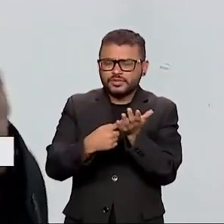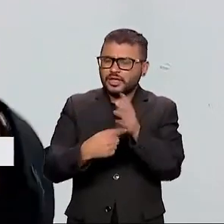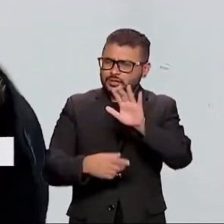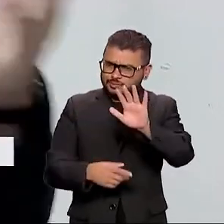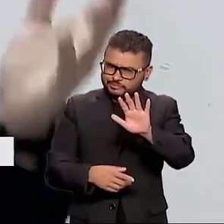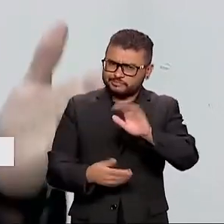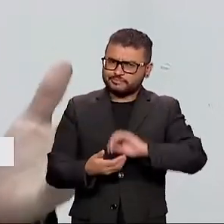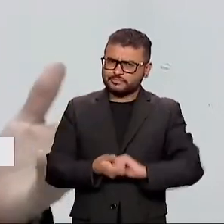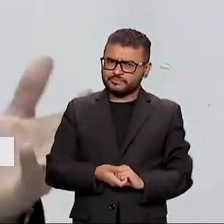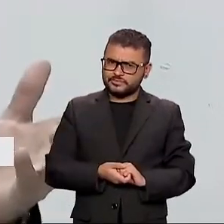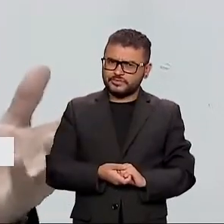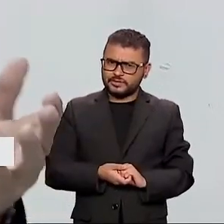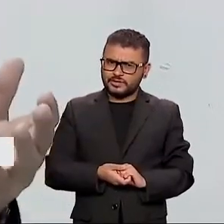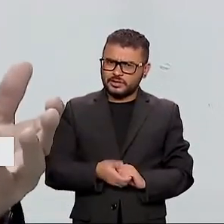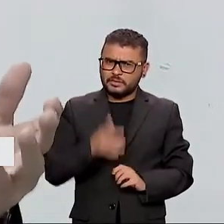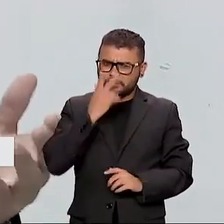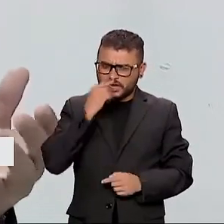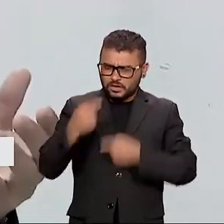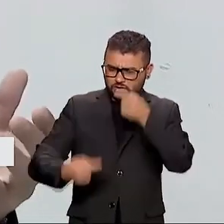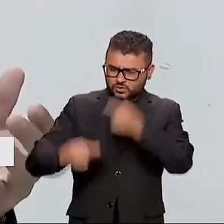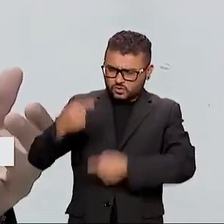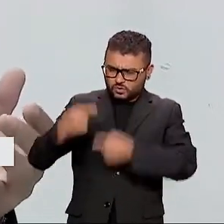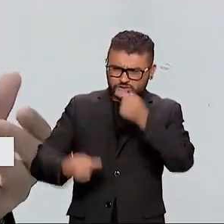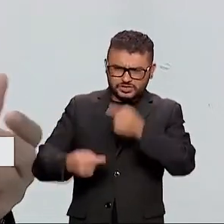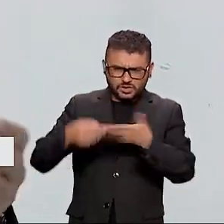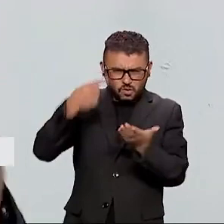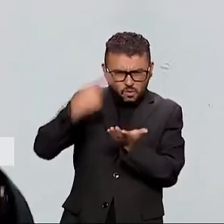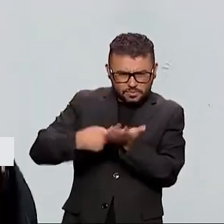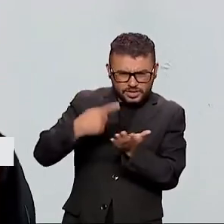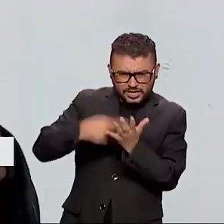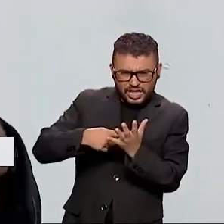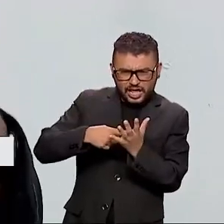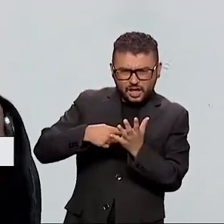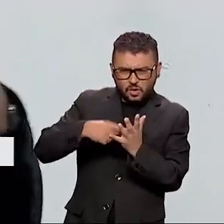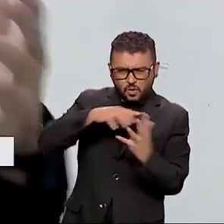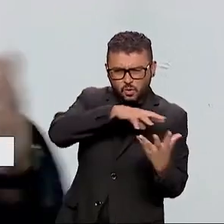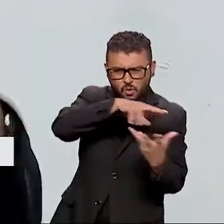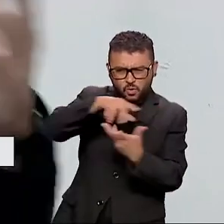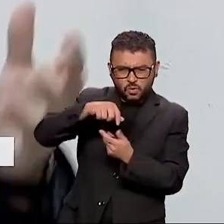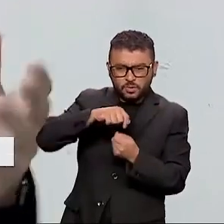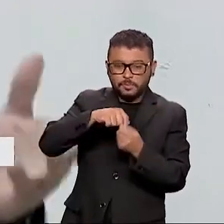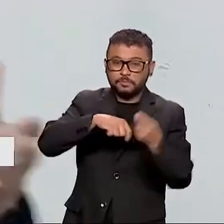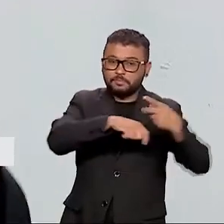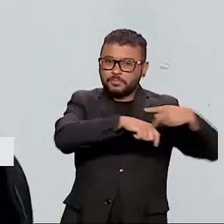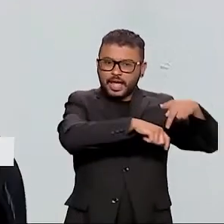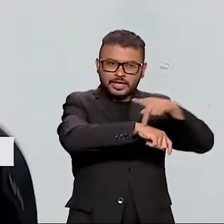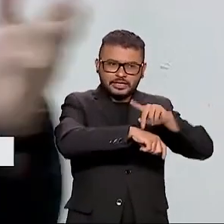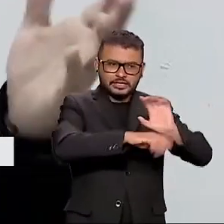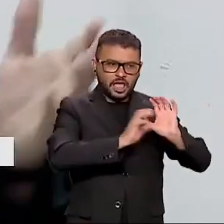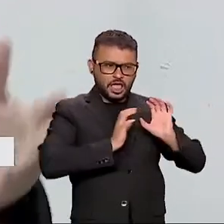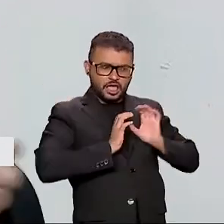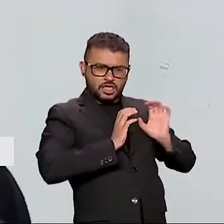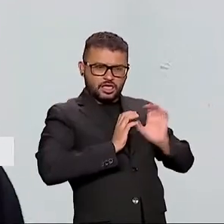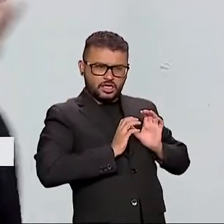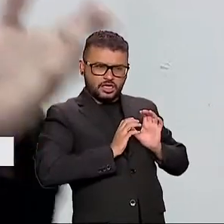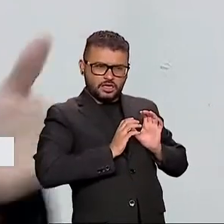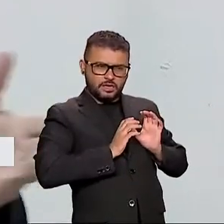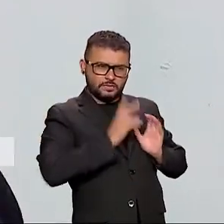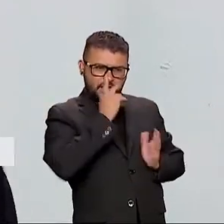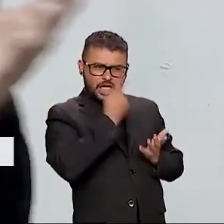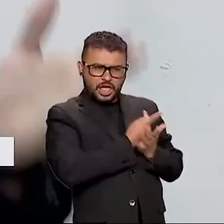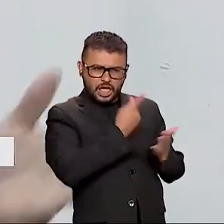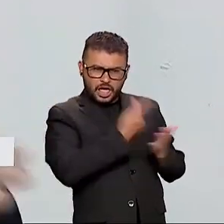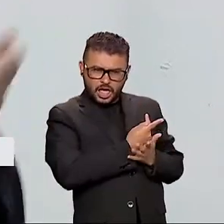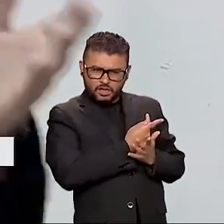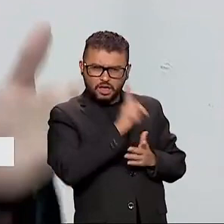esse é o jeito certo de discutir essa questão do Pacto Global? O senhor acha que a posição dos países ricos estão corretas em propor esse